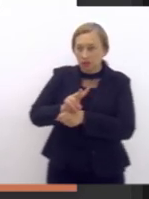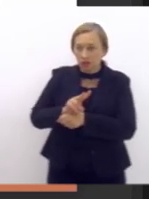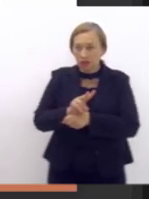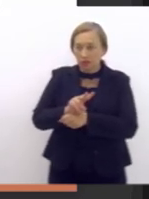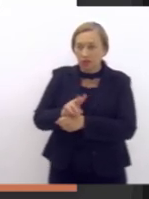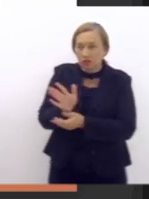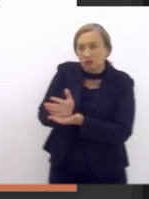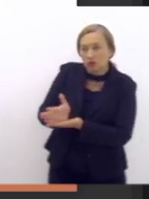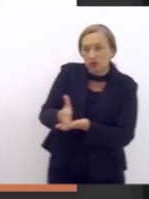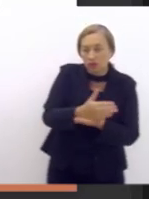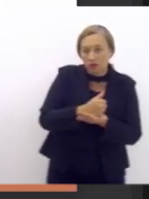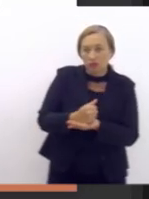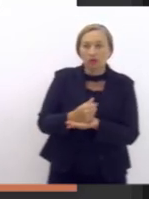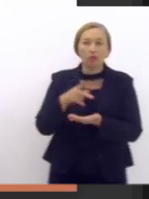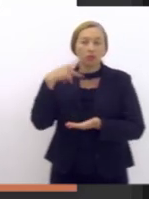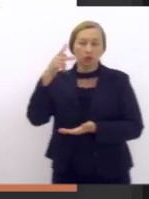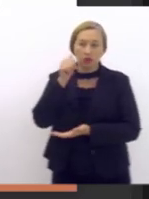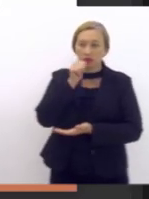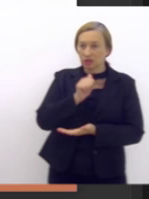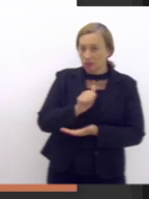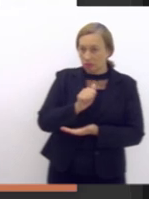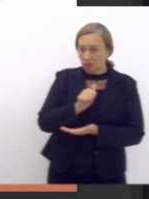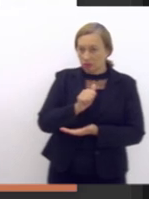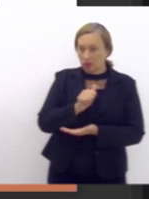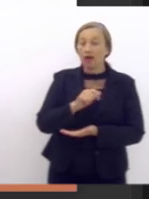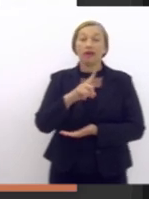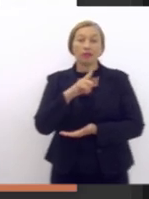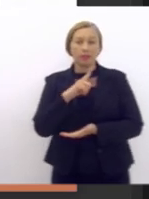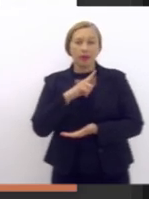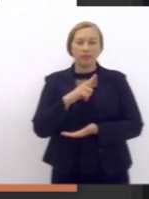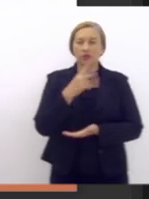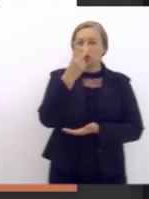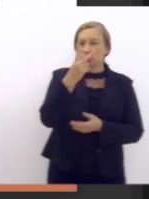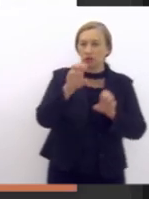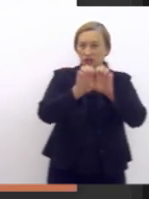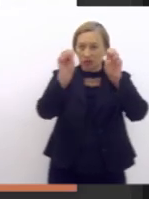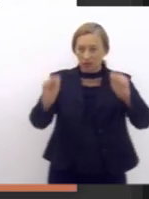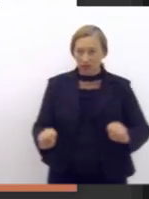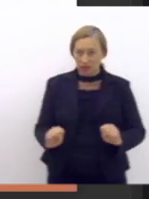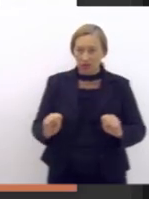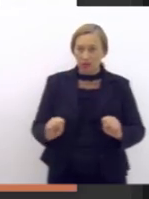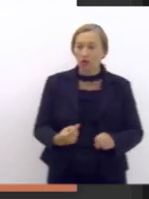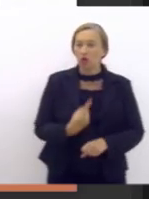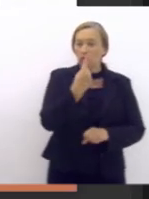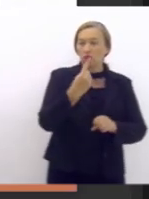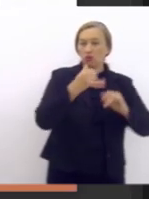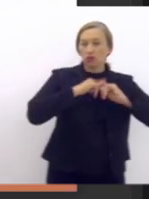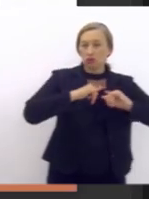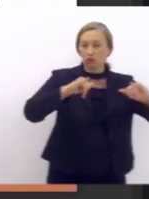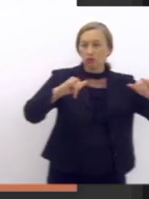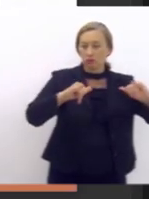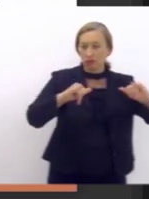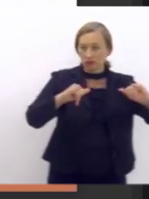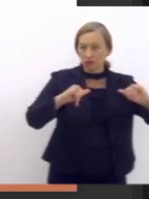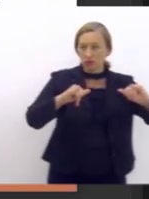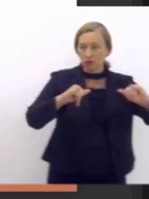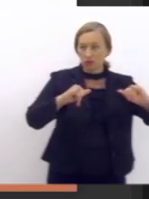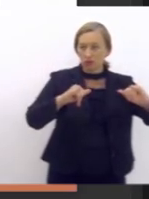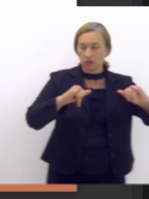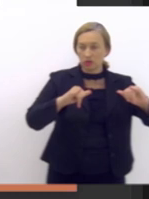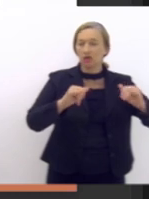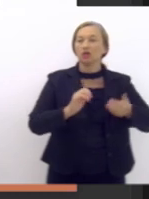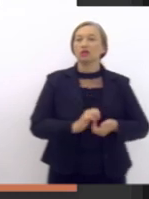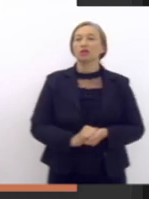à participação política da mulher. Atualmente, nós temos dois sistemas, um que traz informações de receitas que as